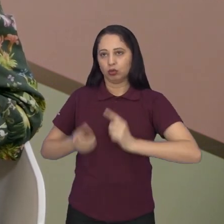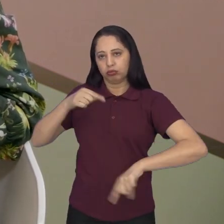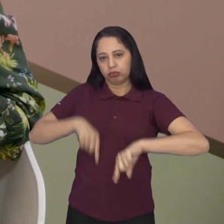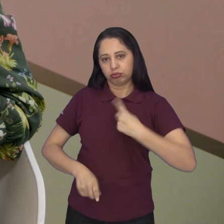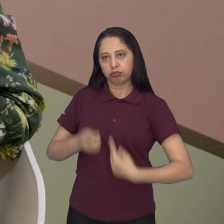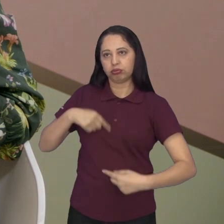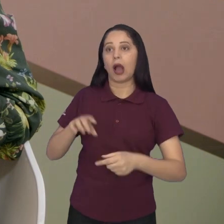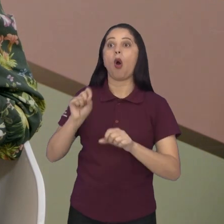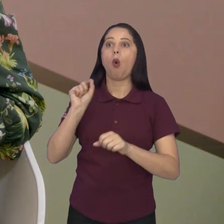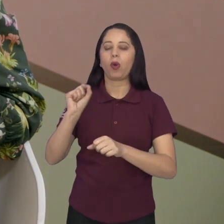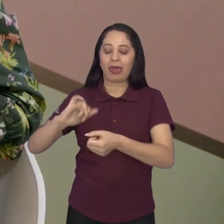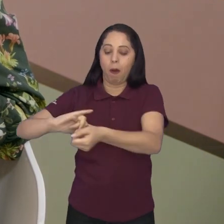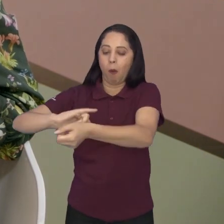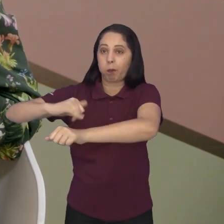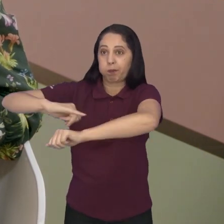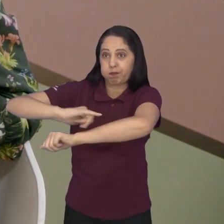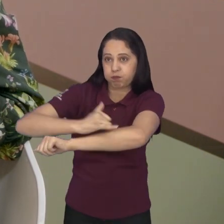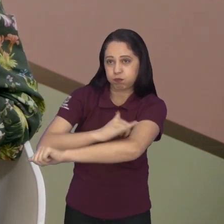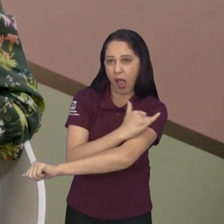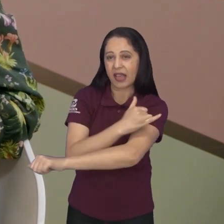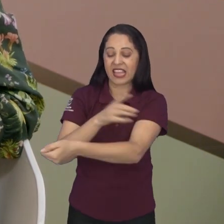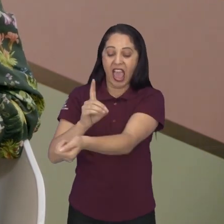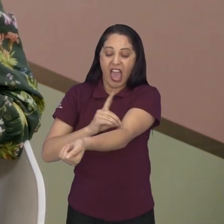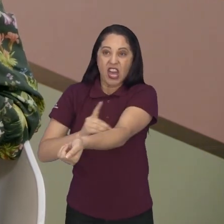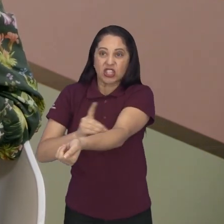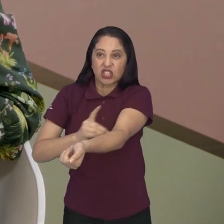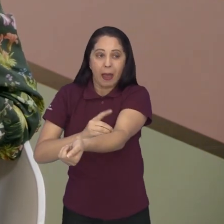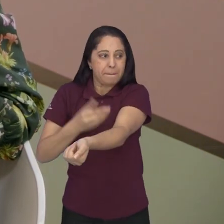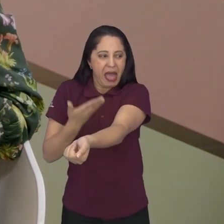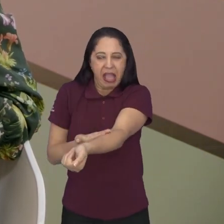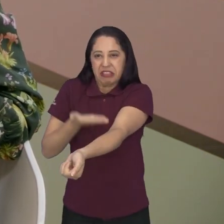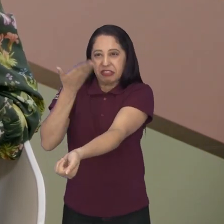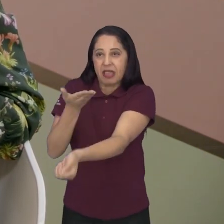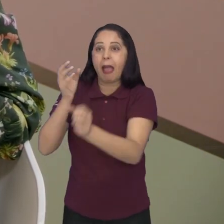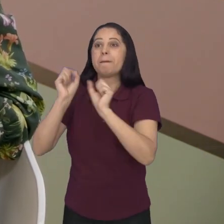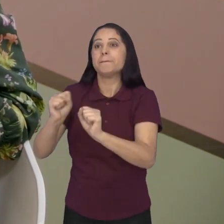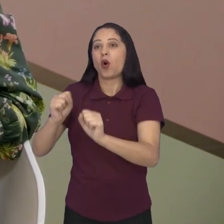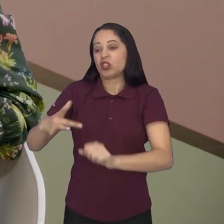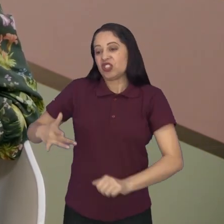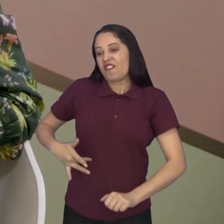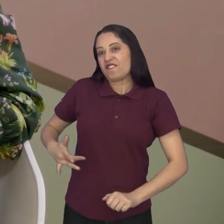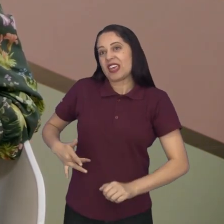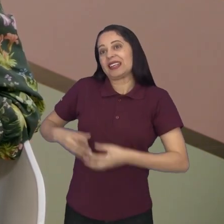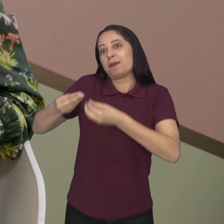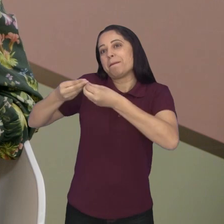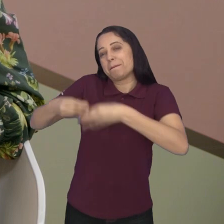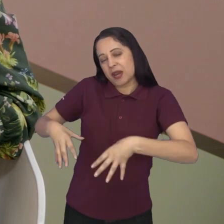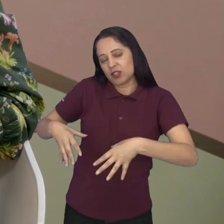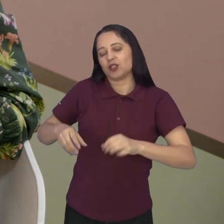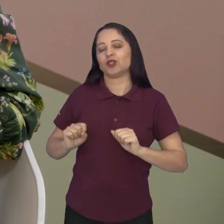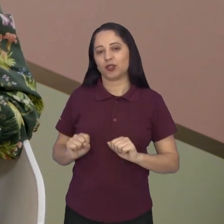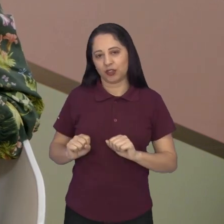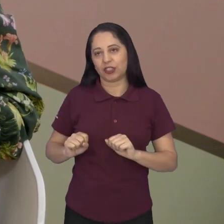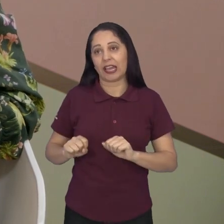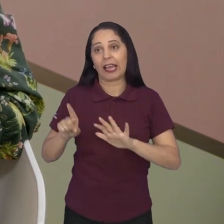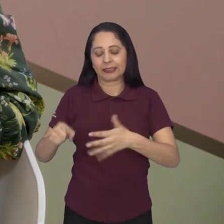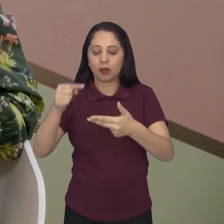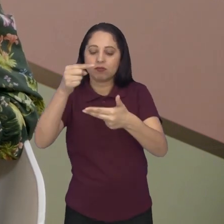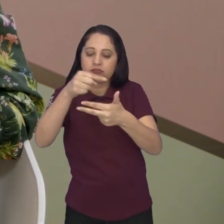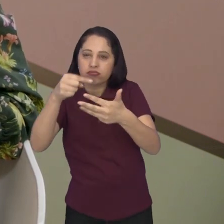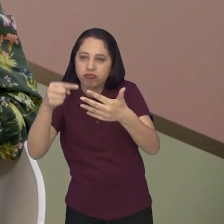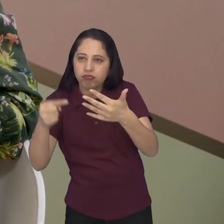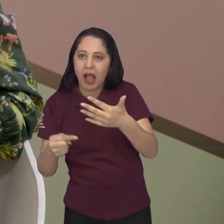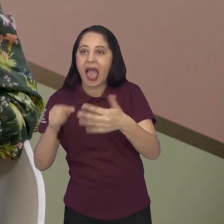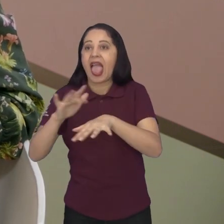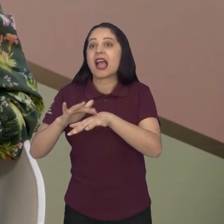meio obesidade, diabetes, hipertensão, tudo isso faz gerar uma doença gordurosa no fígado de origem metabólica. Então, são as principais